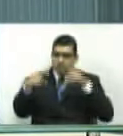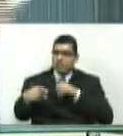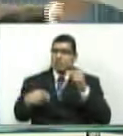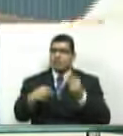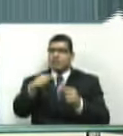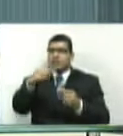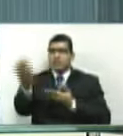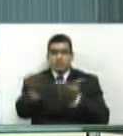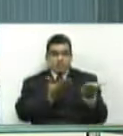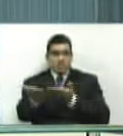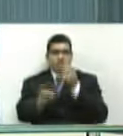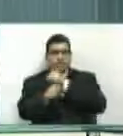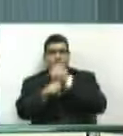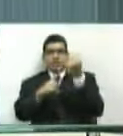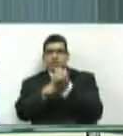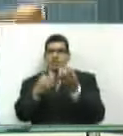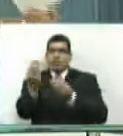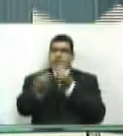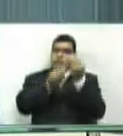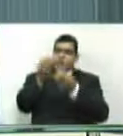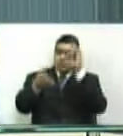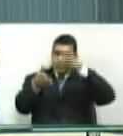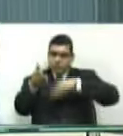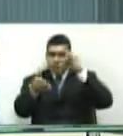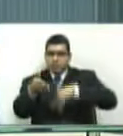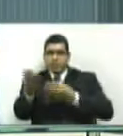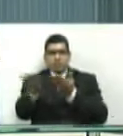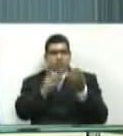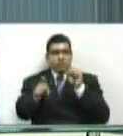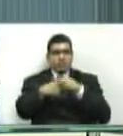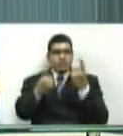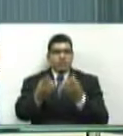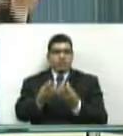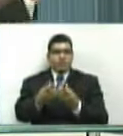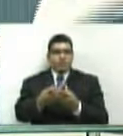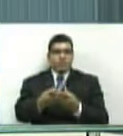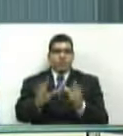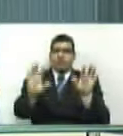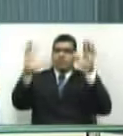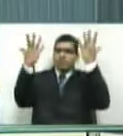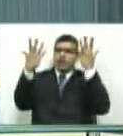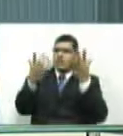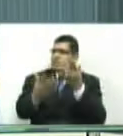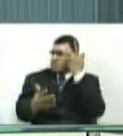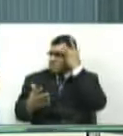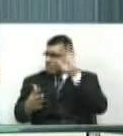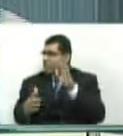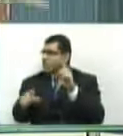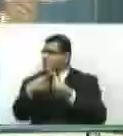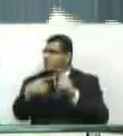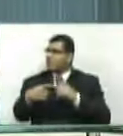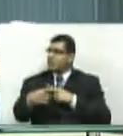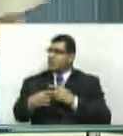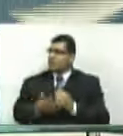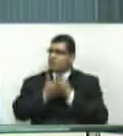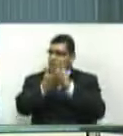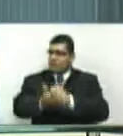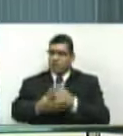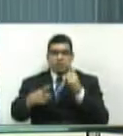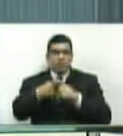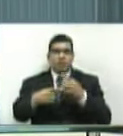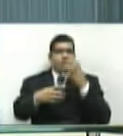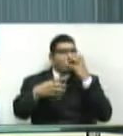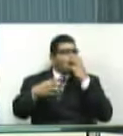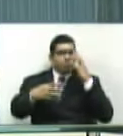serviço social, como se a Amazonprev fosse um SESI, um SESC, um SENAC. Isso é uma estupidez, uma